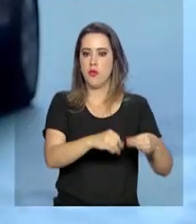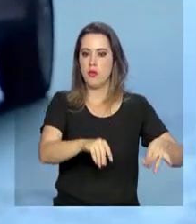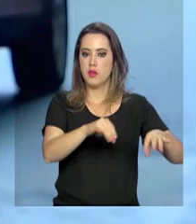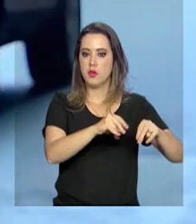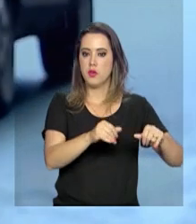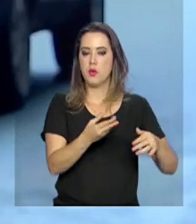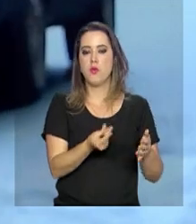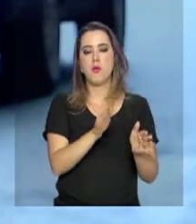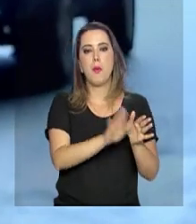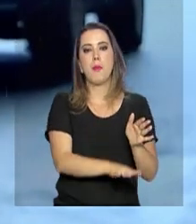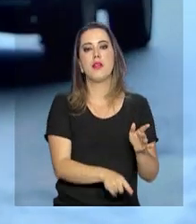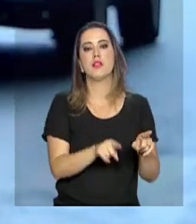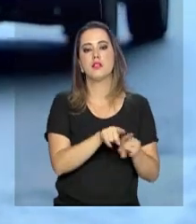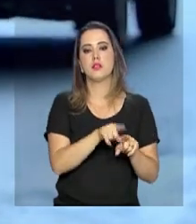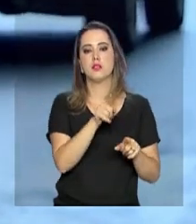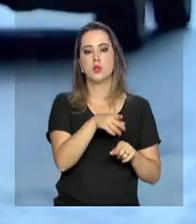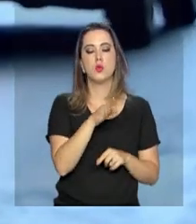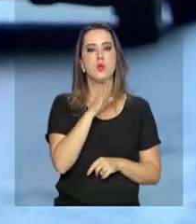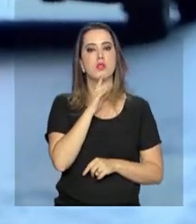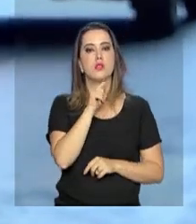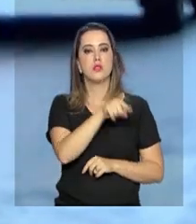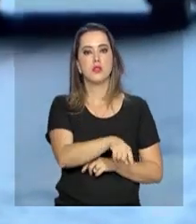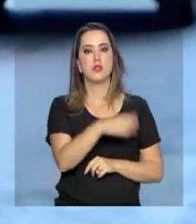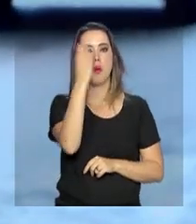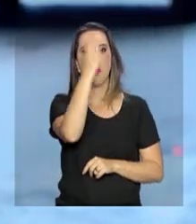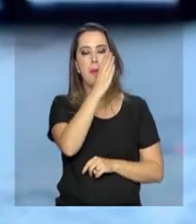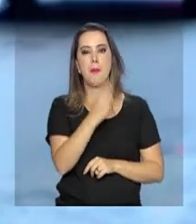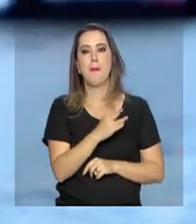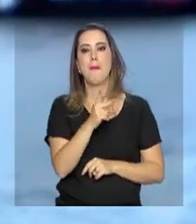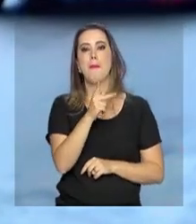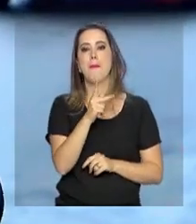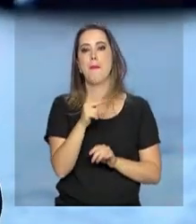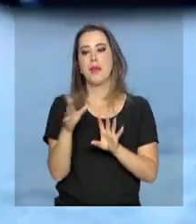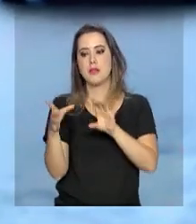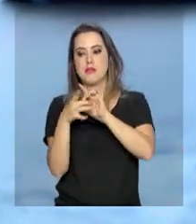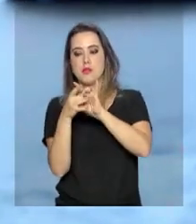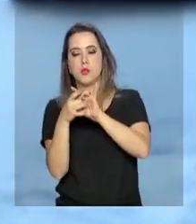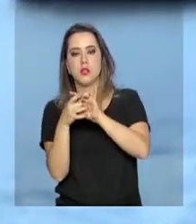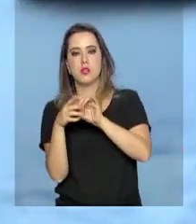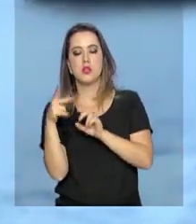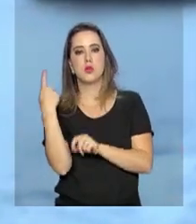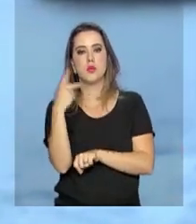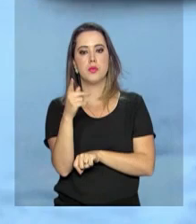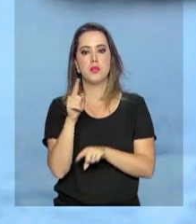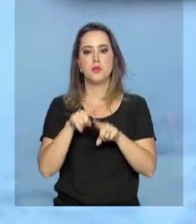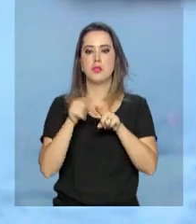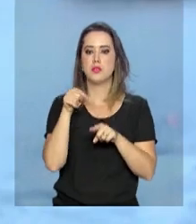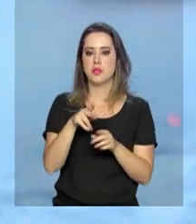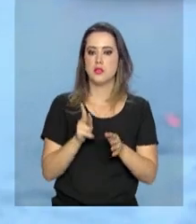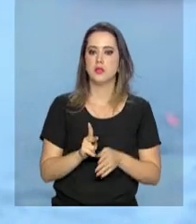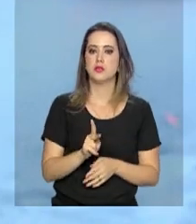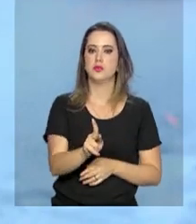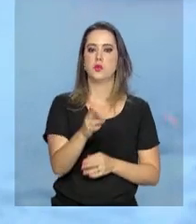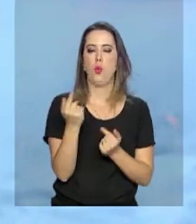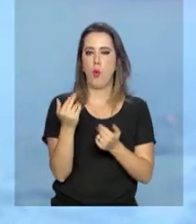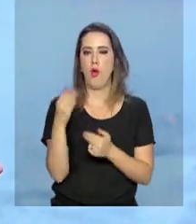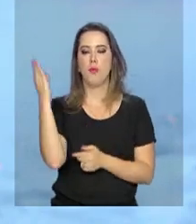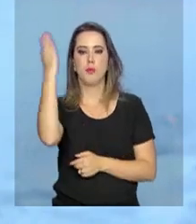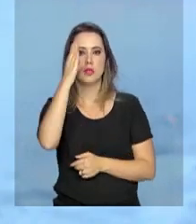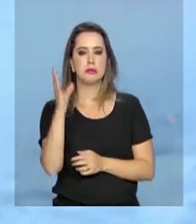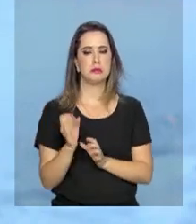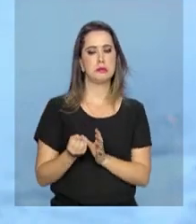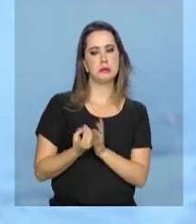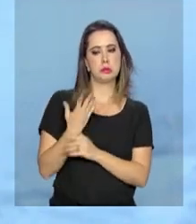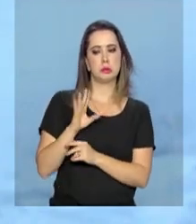trabalhar com agricultura eles ficaram conhecidos como brasiguaios mas mantiveram aqui os hábitos e os costumes do brasil isso